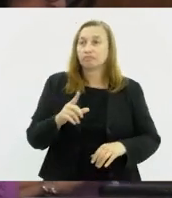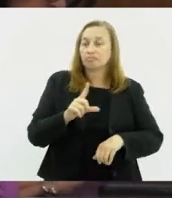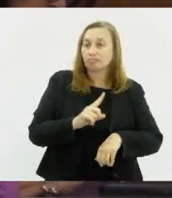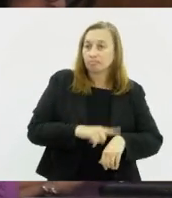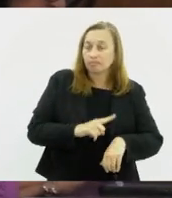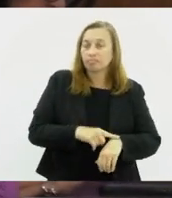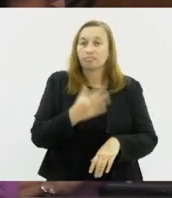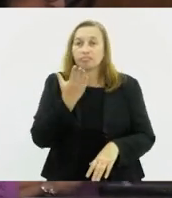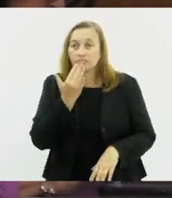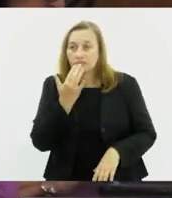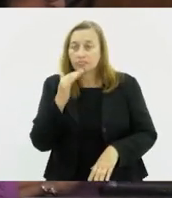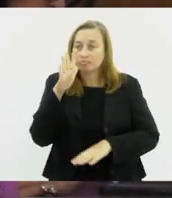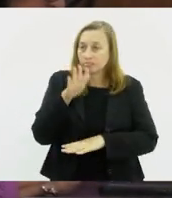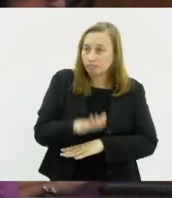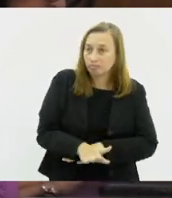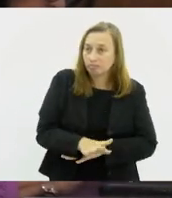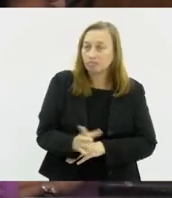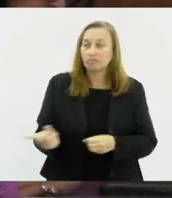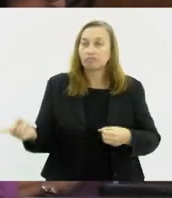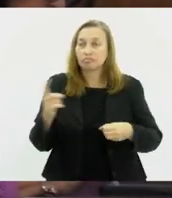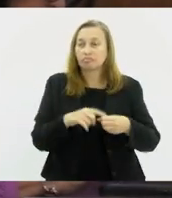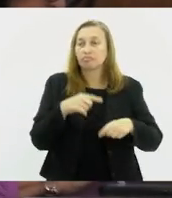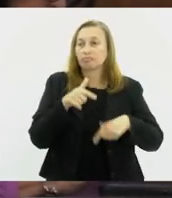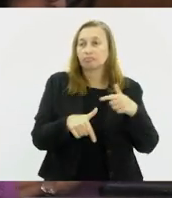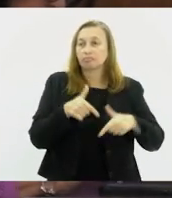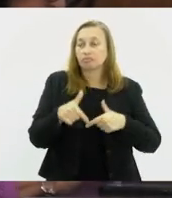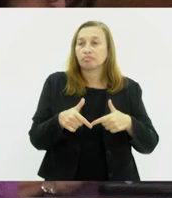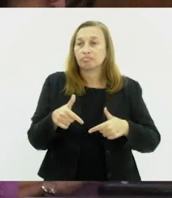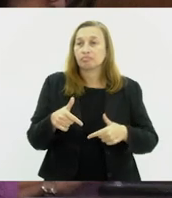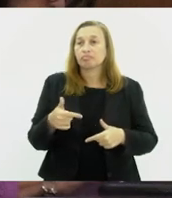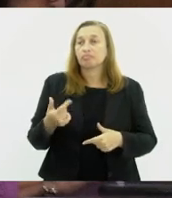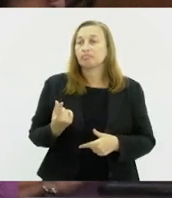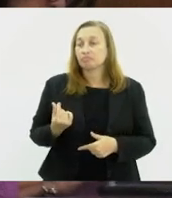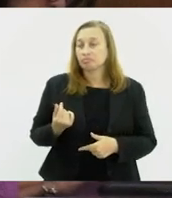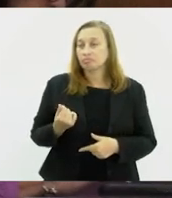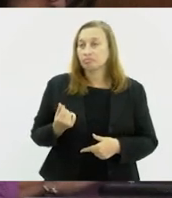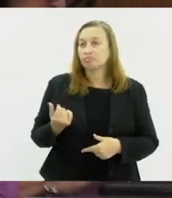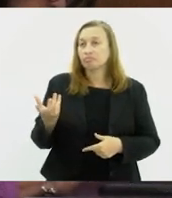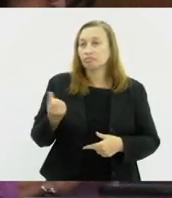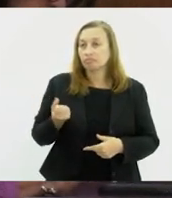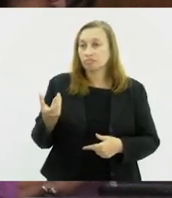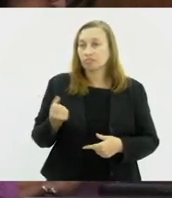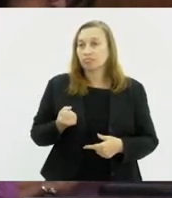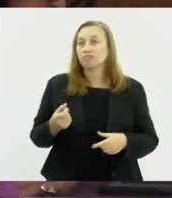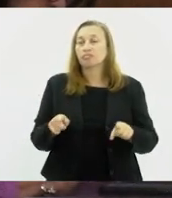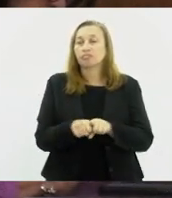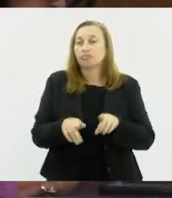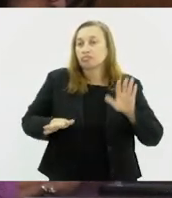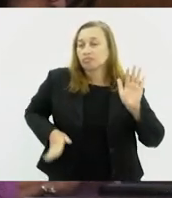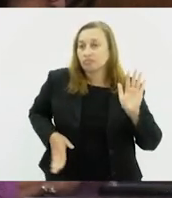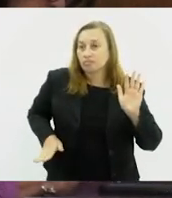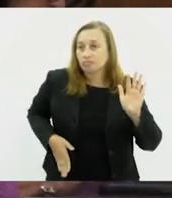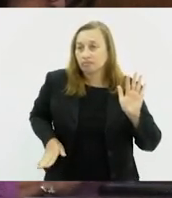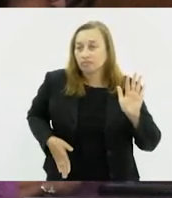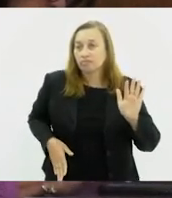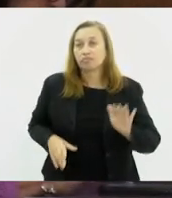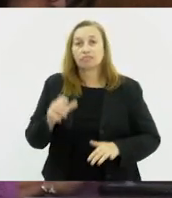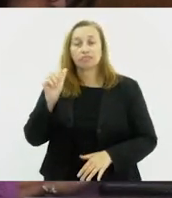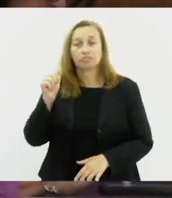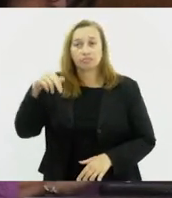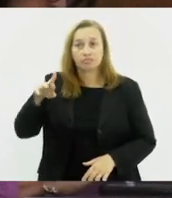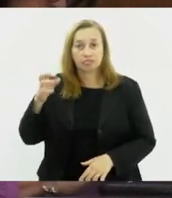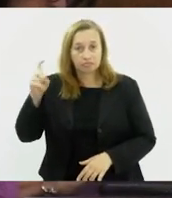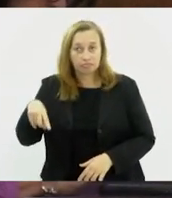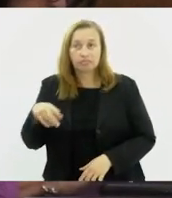na na hora da tarde que as pessoas estão voltando a trabalho ela ganha com isso os grandes traficantes de droga que o André tava falando